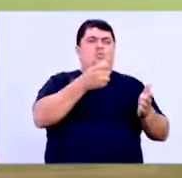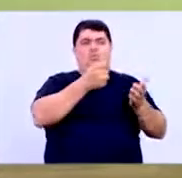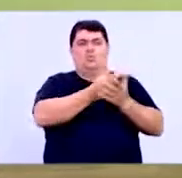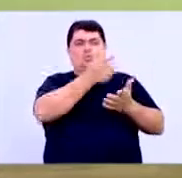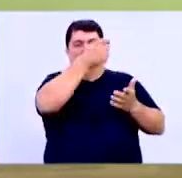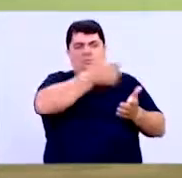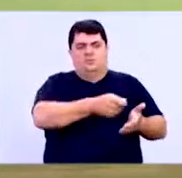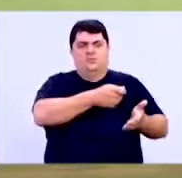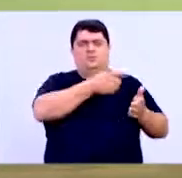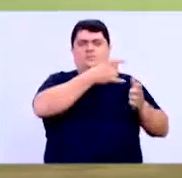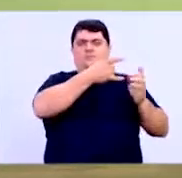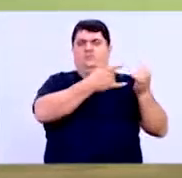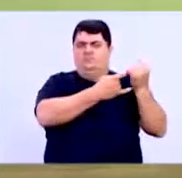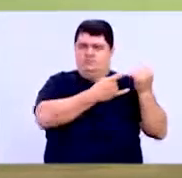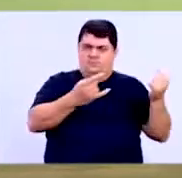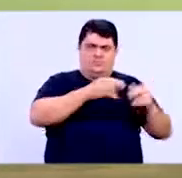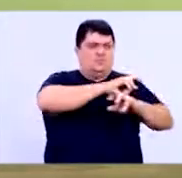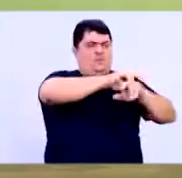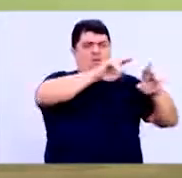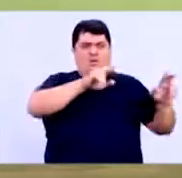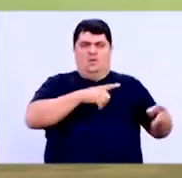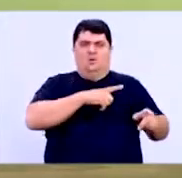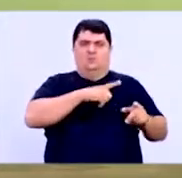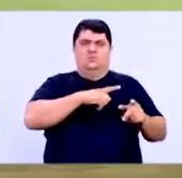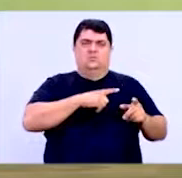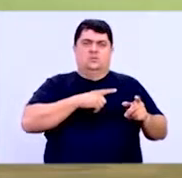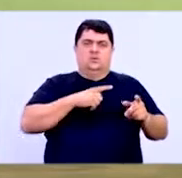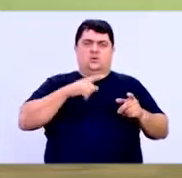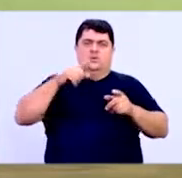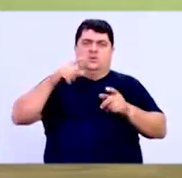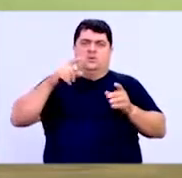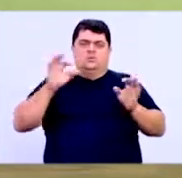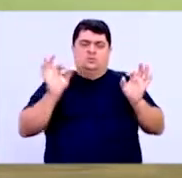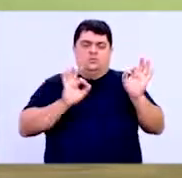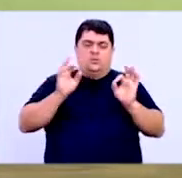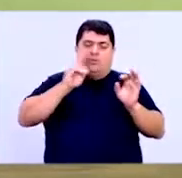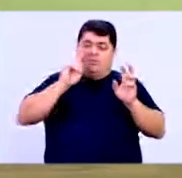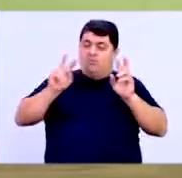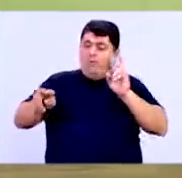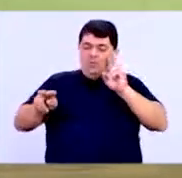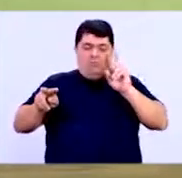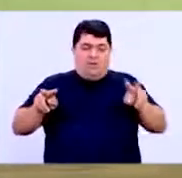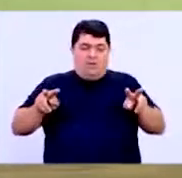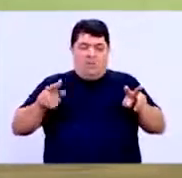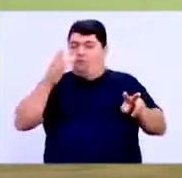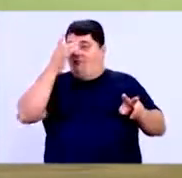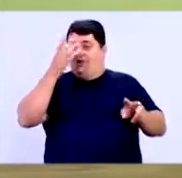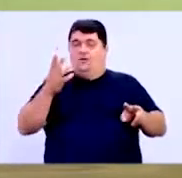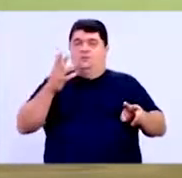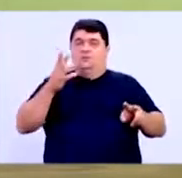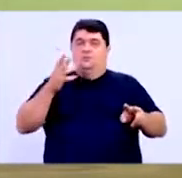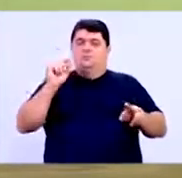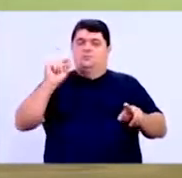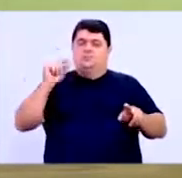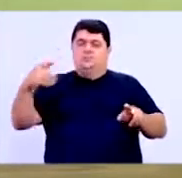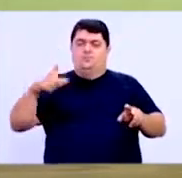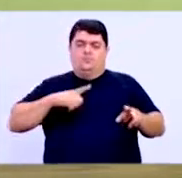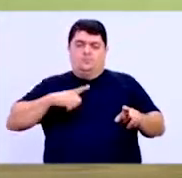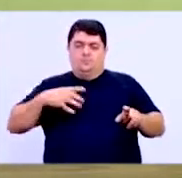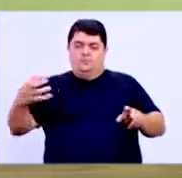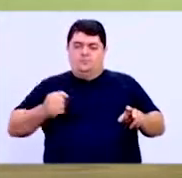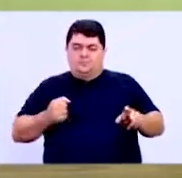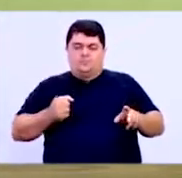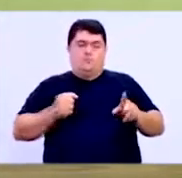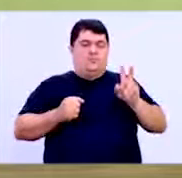vista, duplicatas vencendo. Então tem a ver com essa ideia de visualizar, deixar bem claro todas as suas entradas e todas